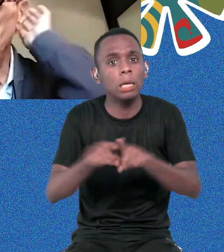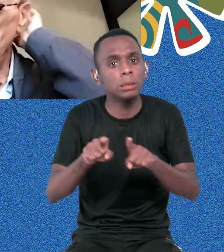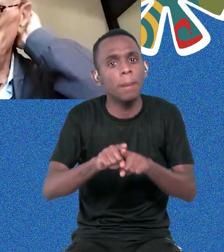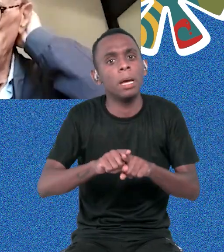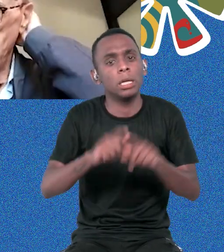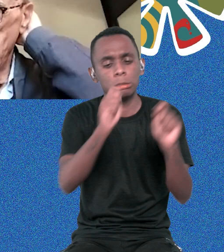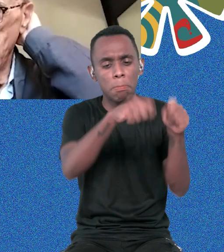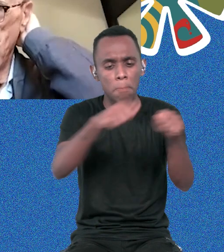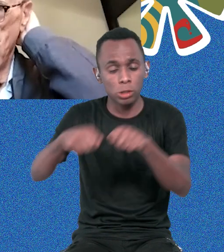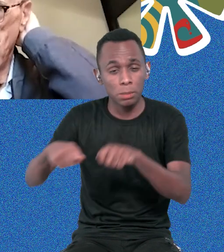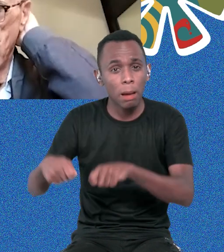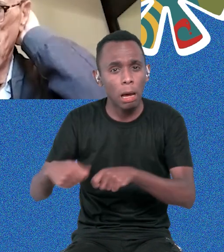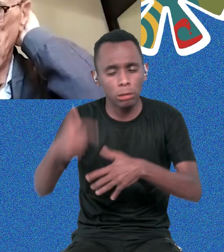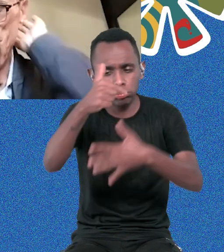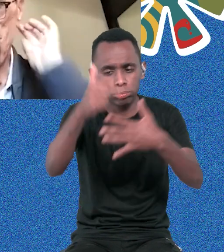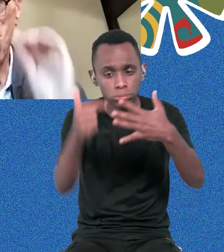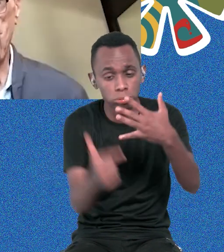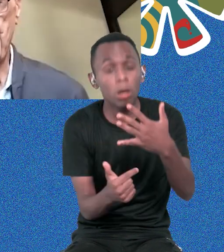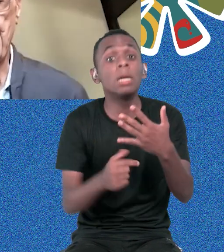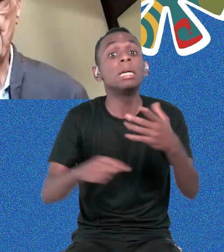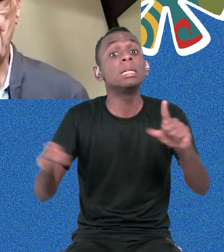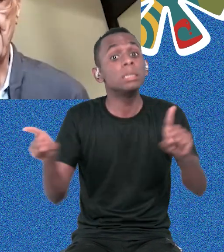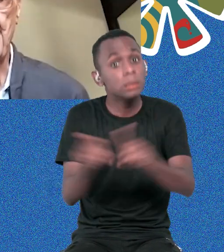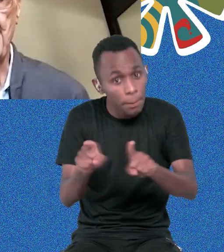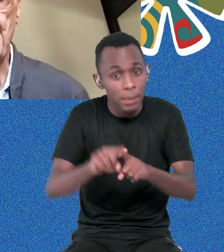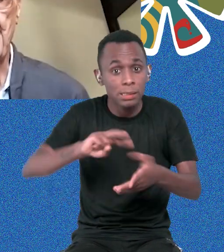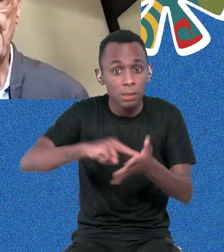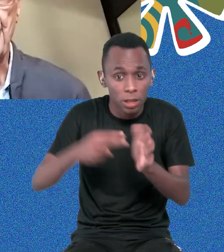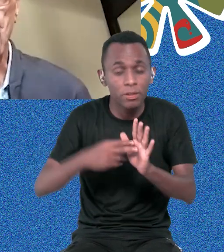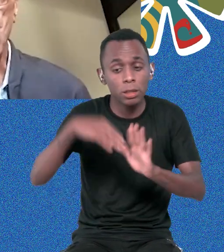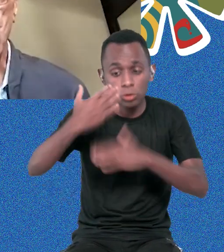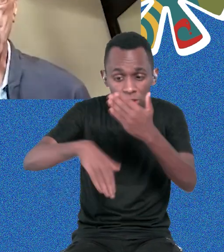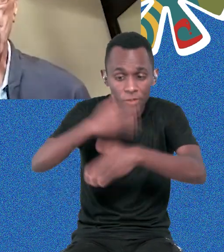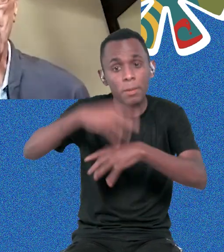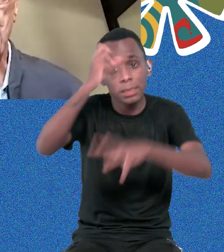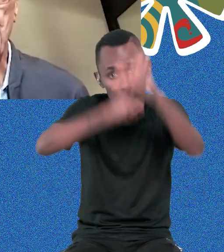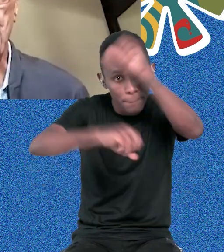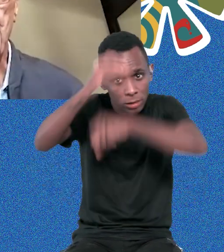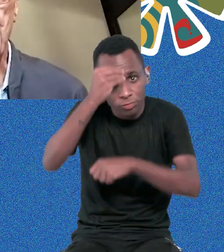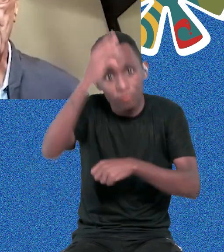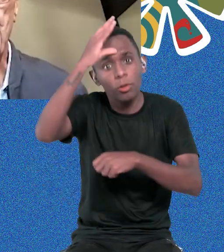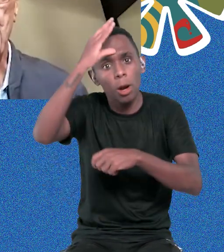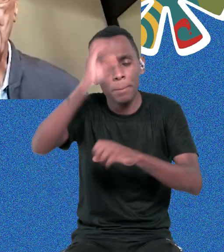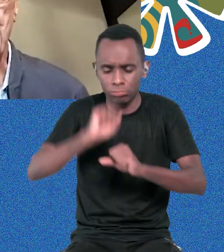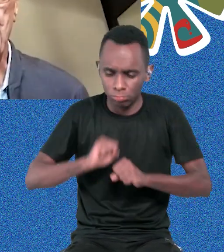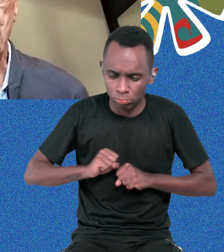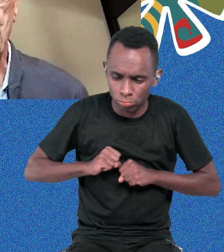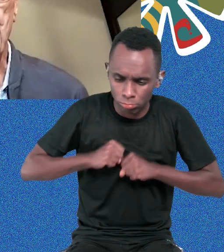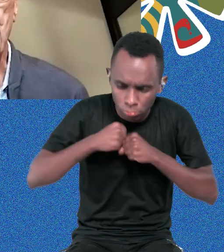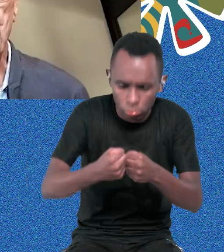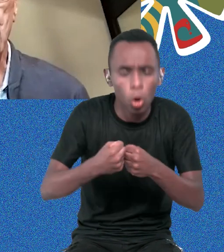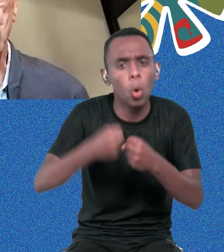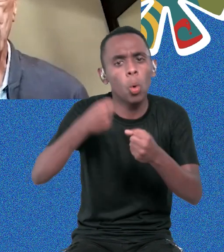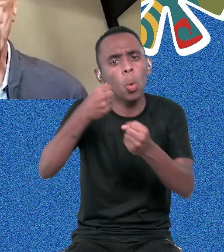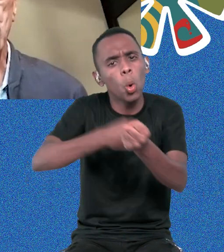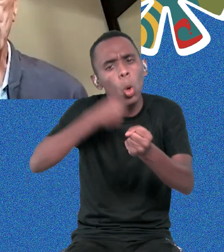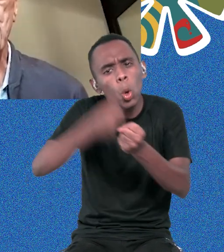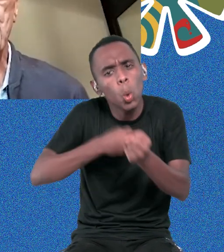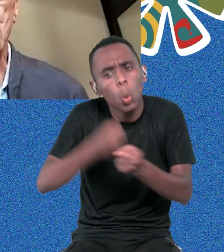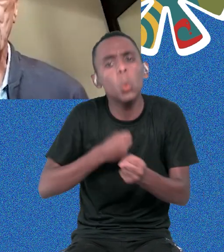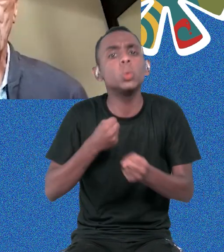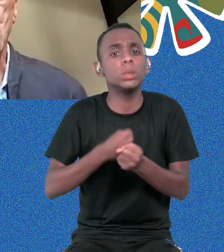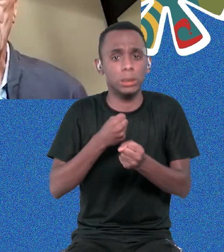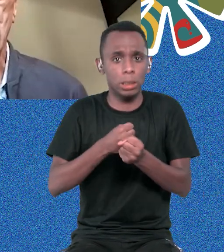e da sua pluralidade, elas também são formadoras no seu aspecto de resistência e luta pelo